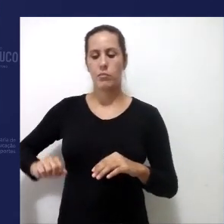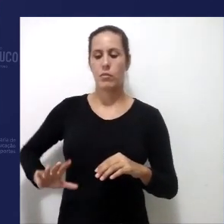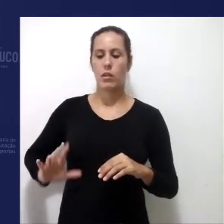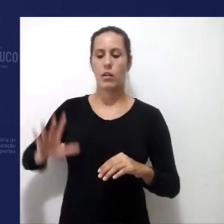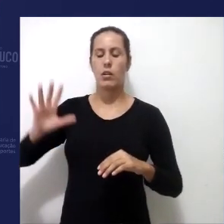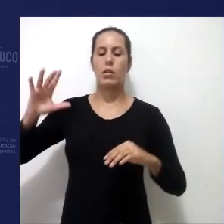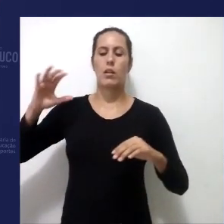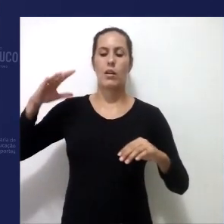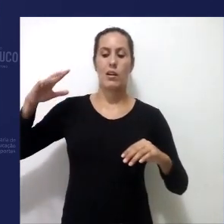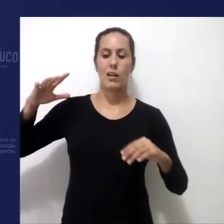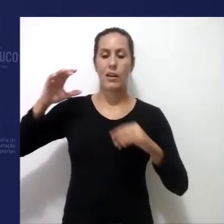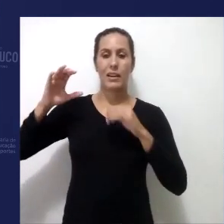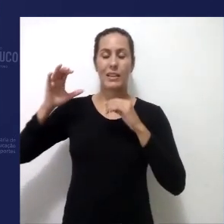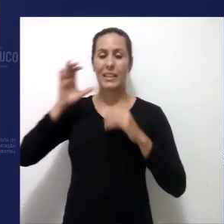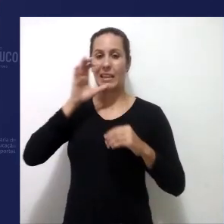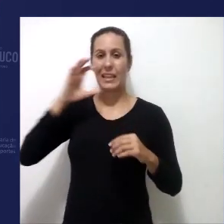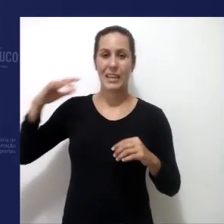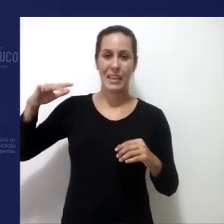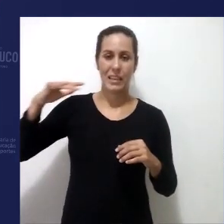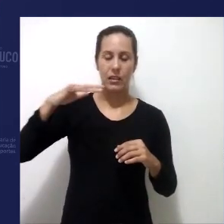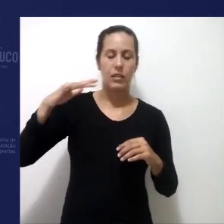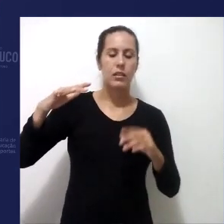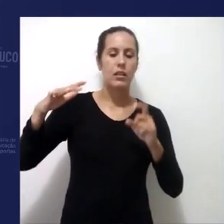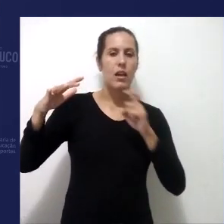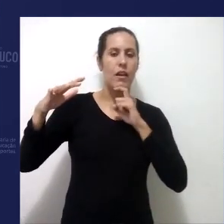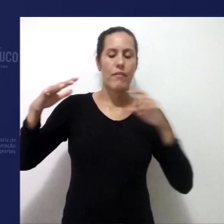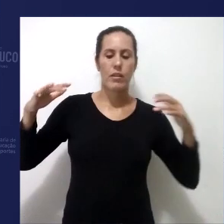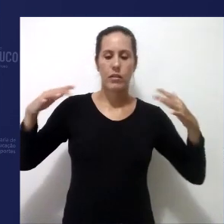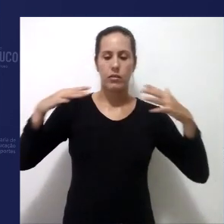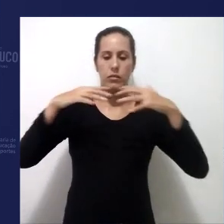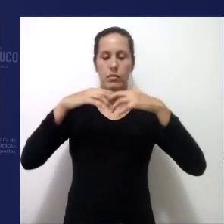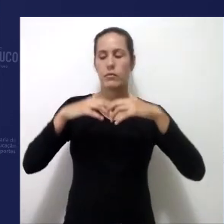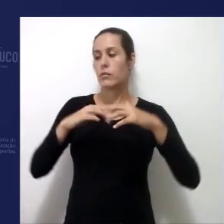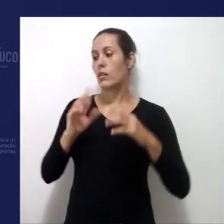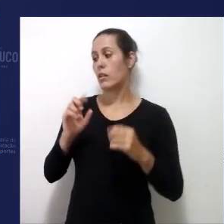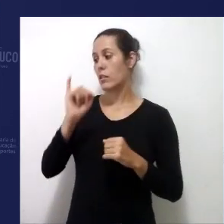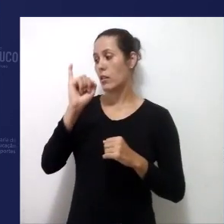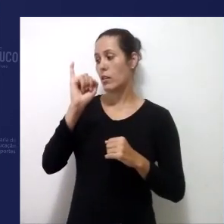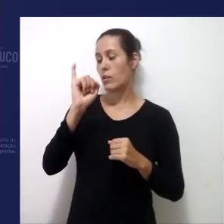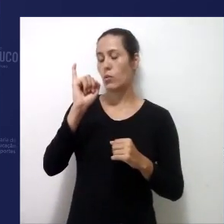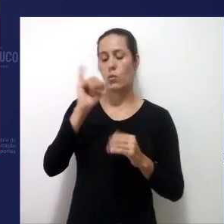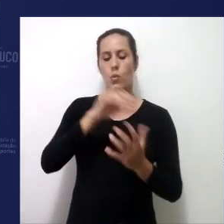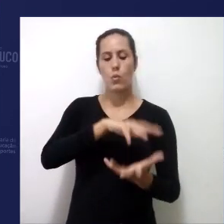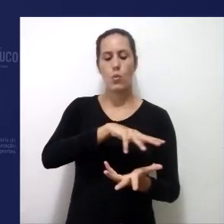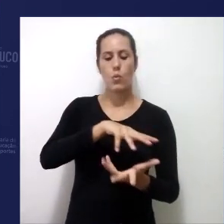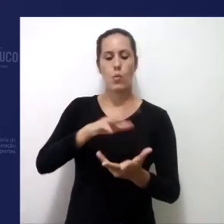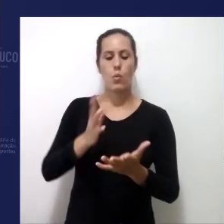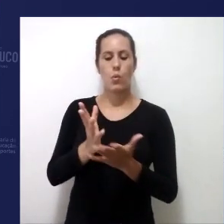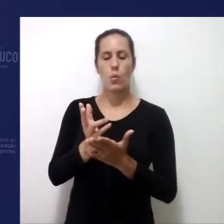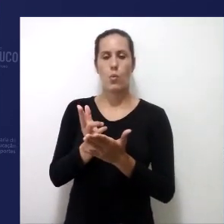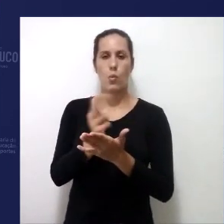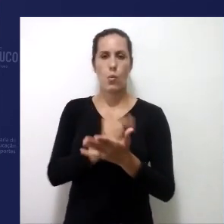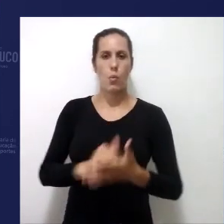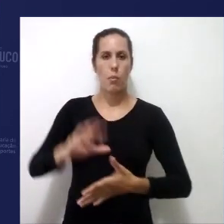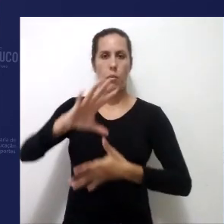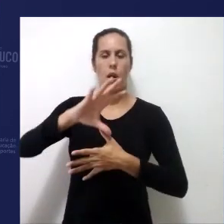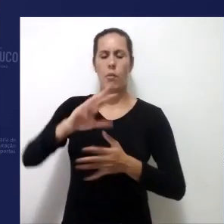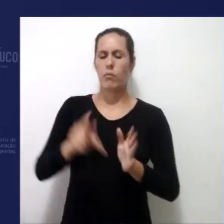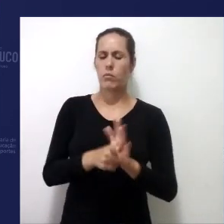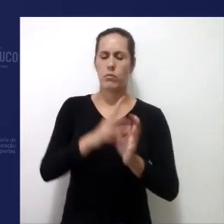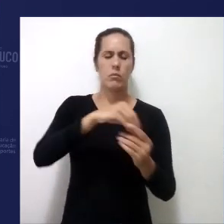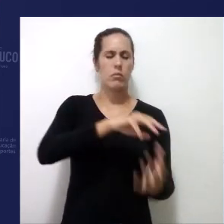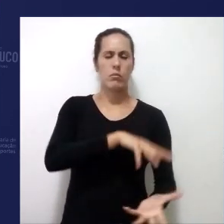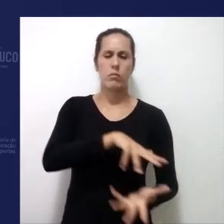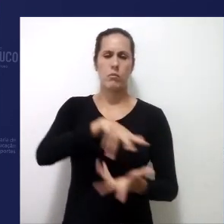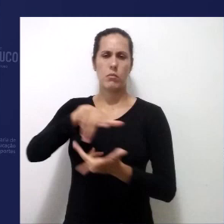e da frente fria. Então, se você observar aí na telinha, a gente tem o nosso mapa mundial. E no nosso mapa mundial, a gente